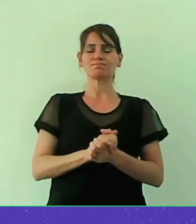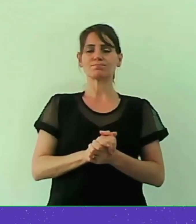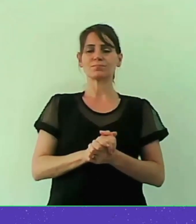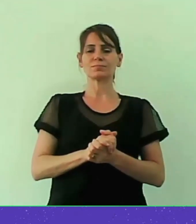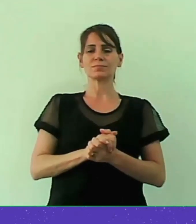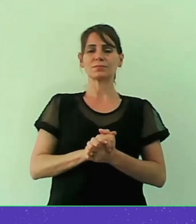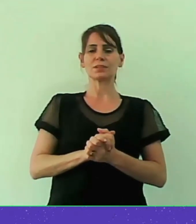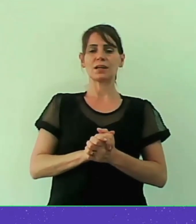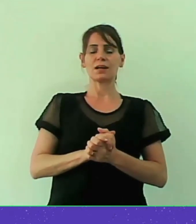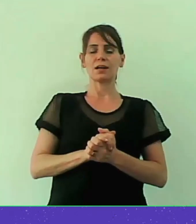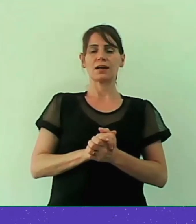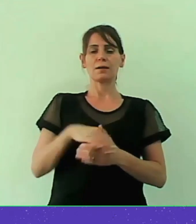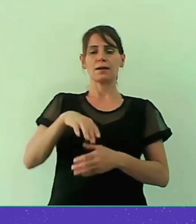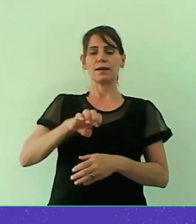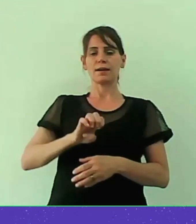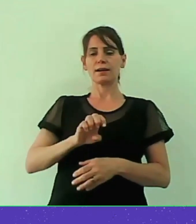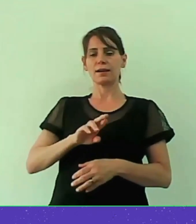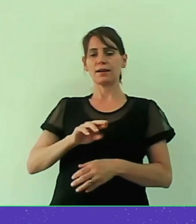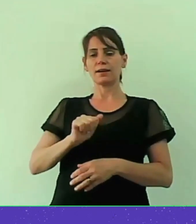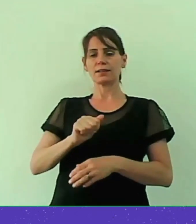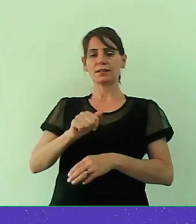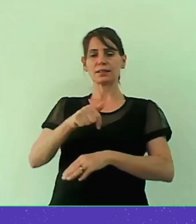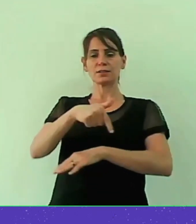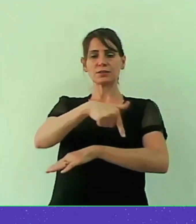Espíritos chegou.